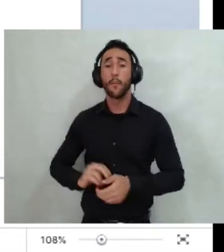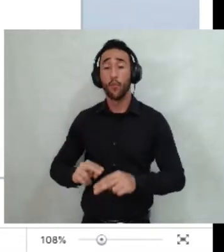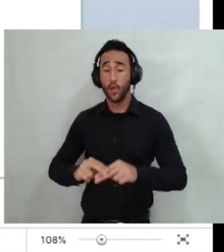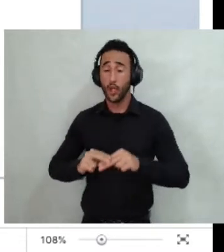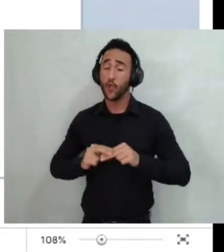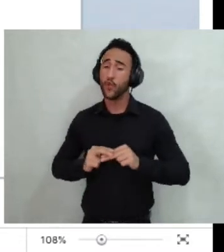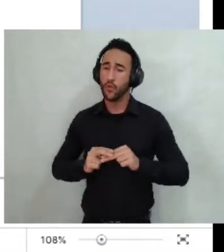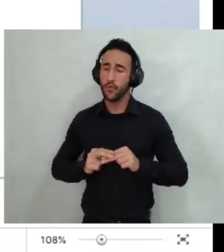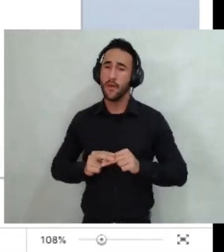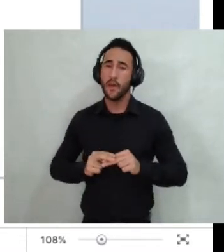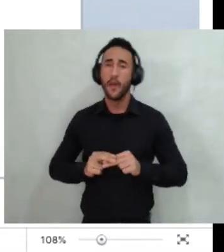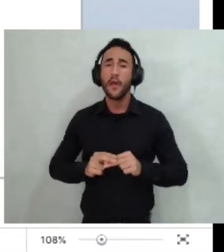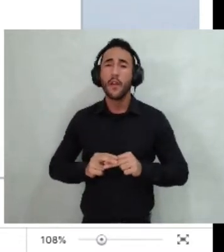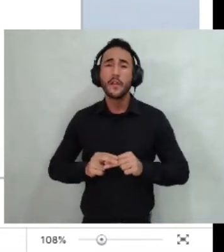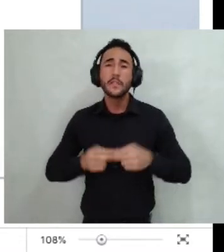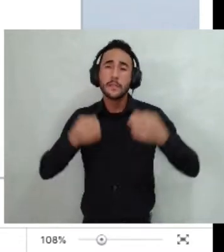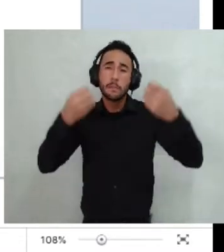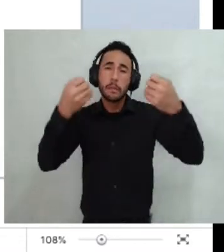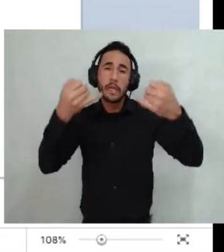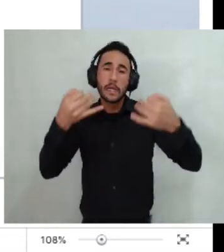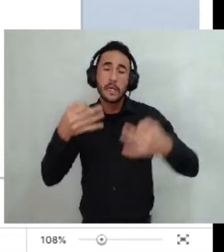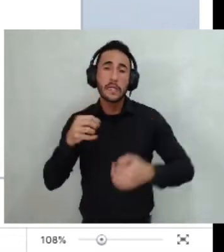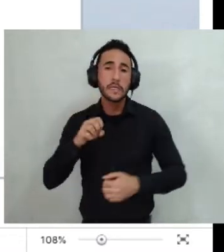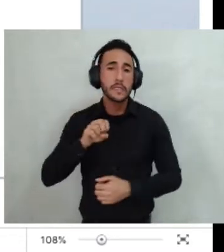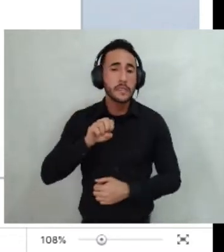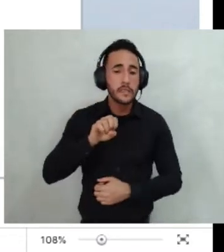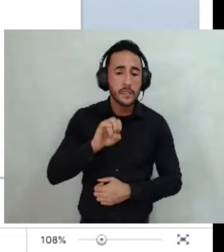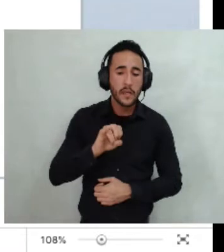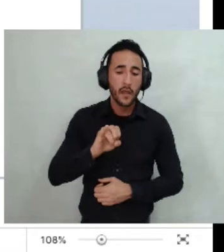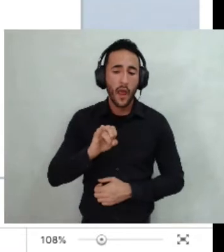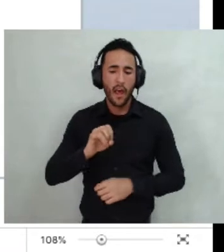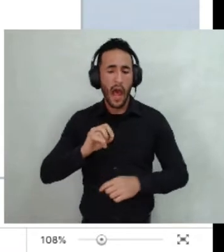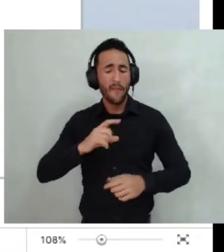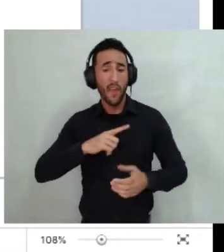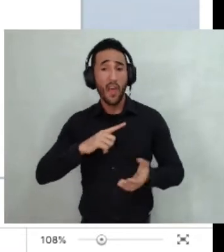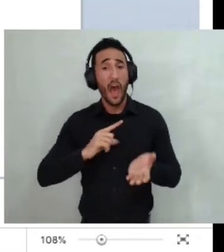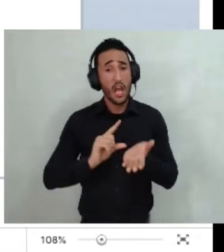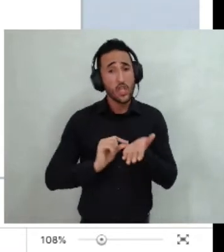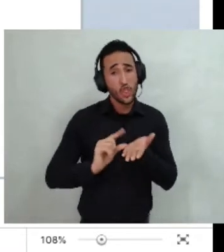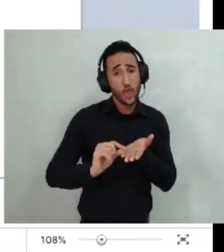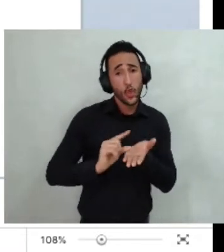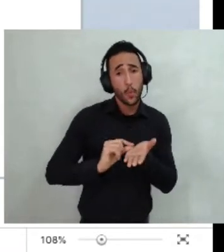quanto menor CT, e vocês vão ver vários artigos que falam